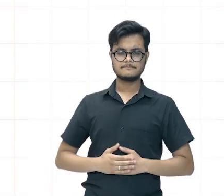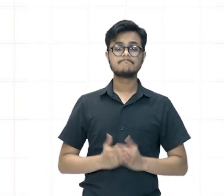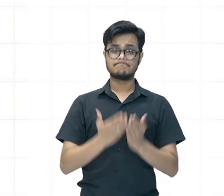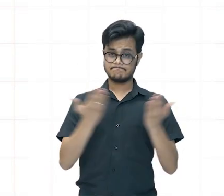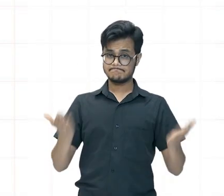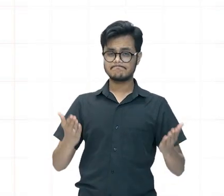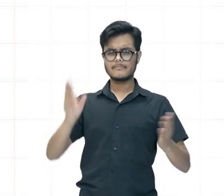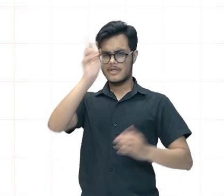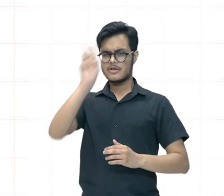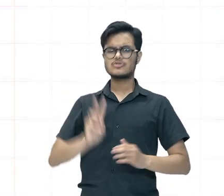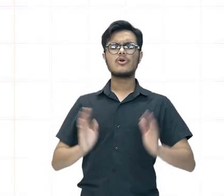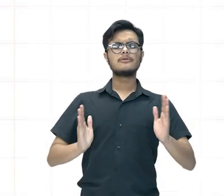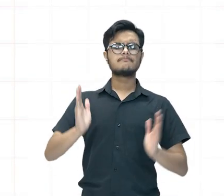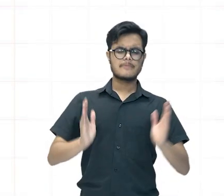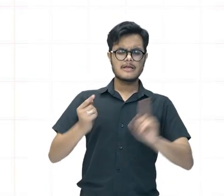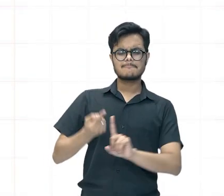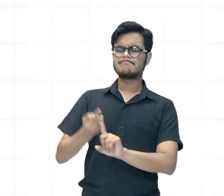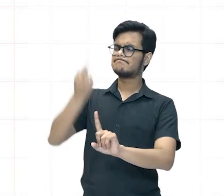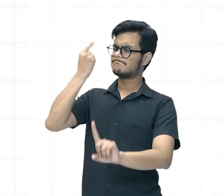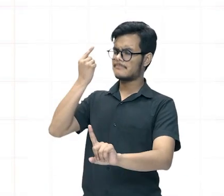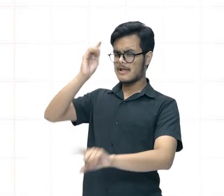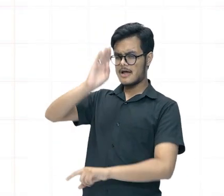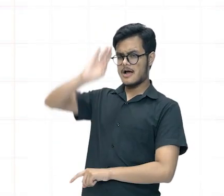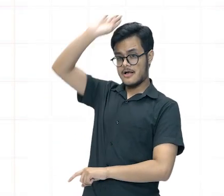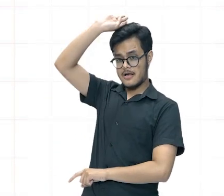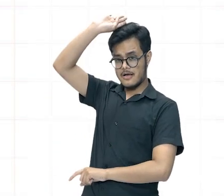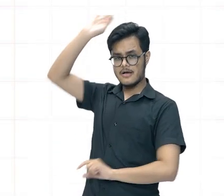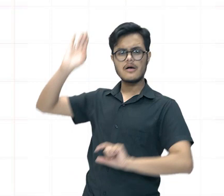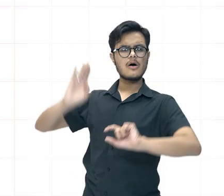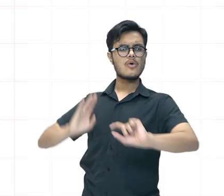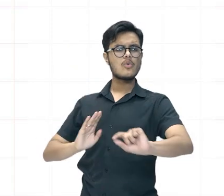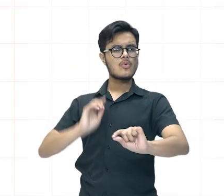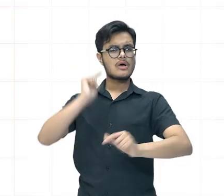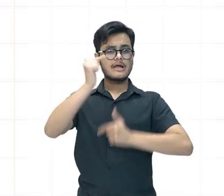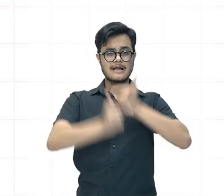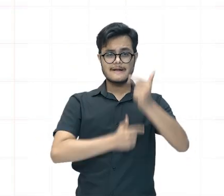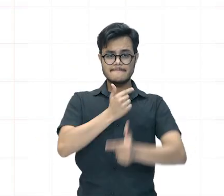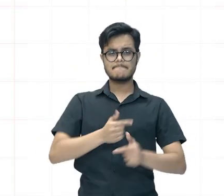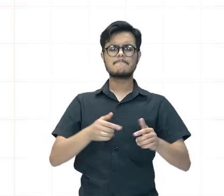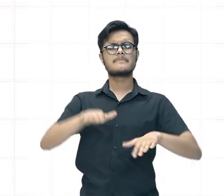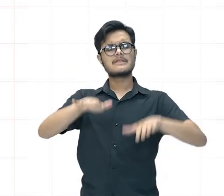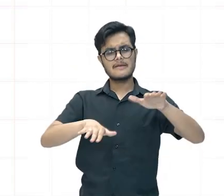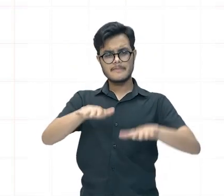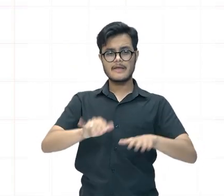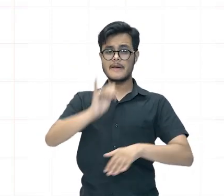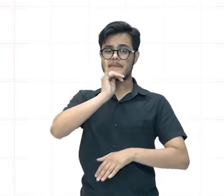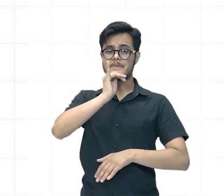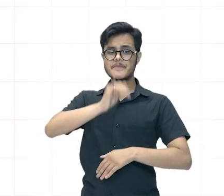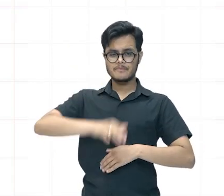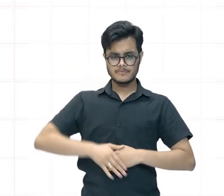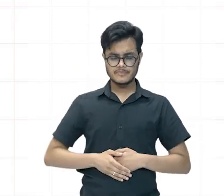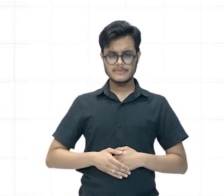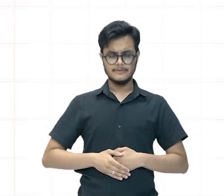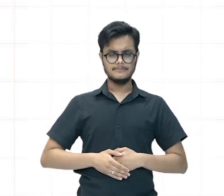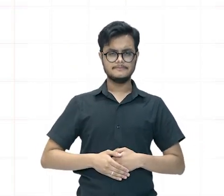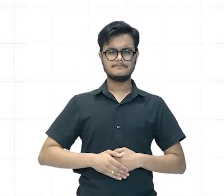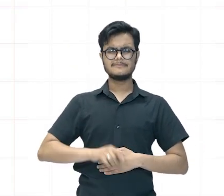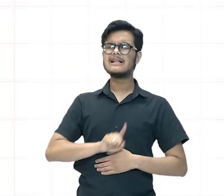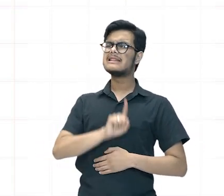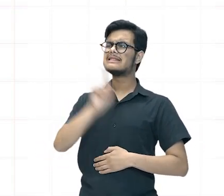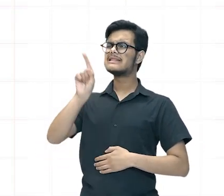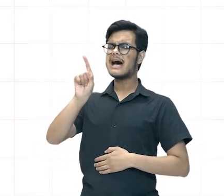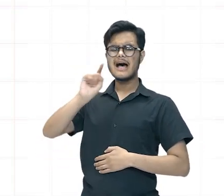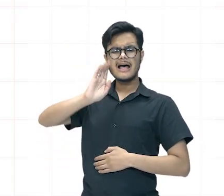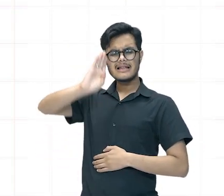da história, o significado atribuído ao ato de trabalhar, ele variou. Por exemplo, vamos lá na Roma